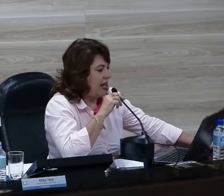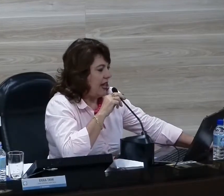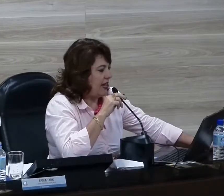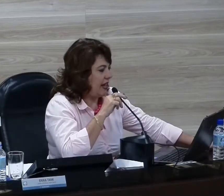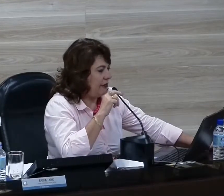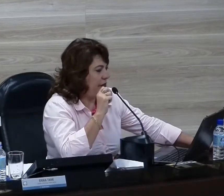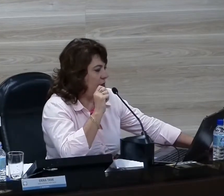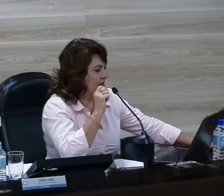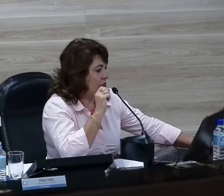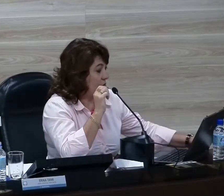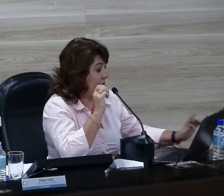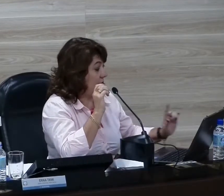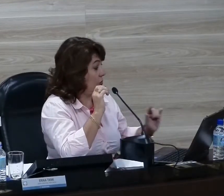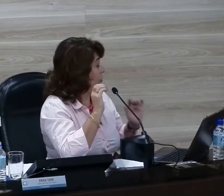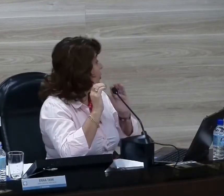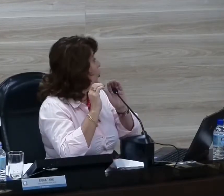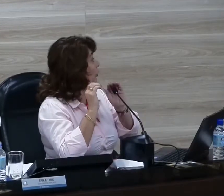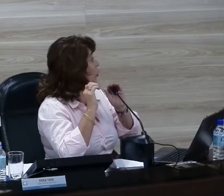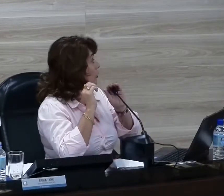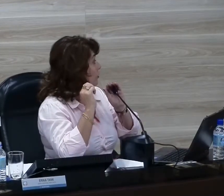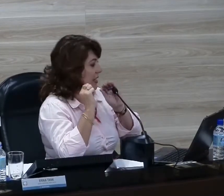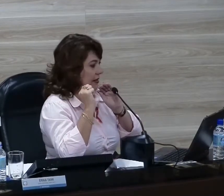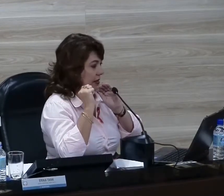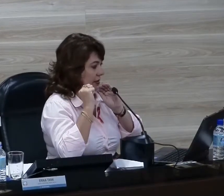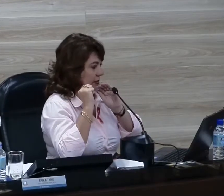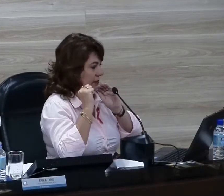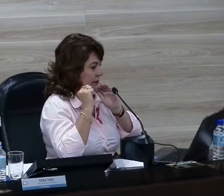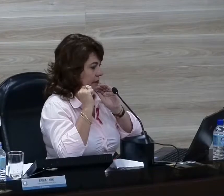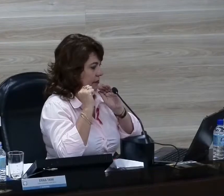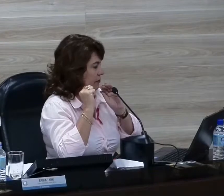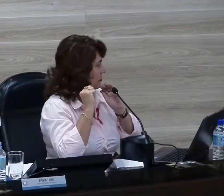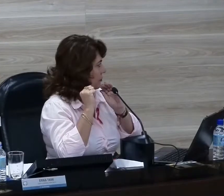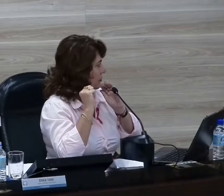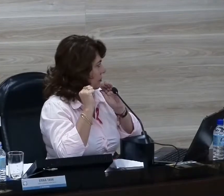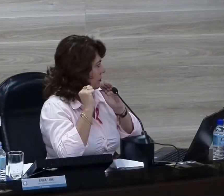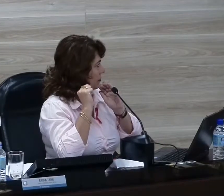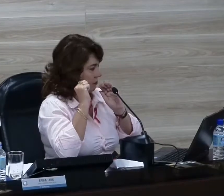593. Requer informações... O 592 não está aqui.